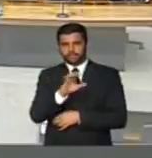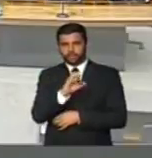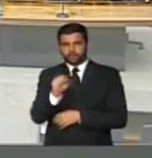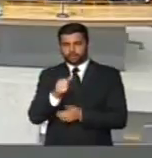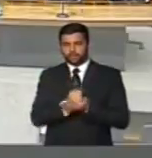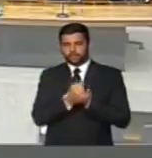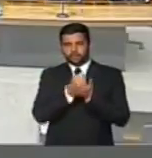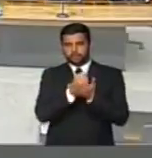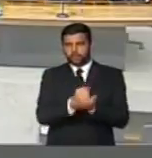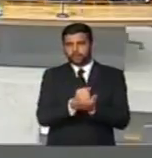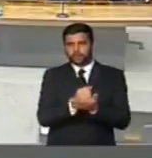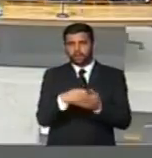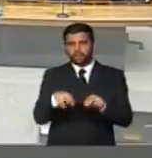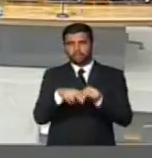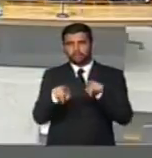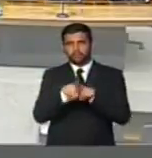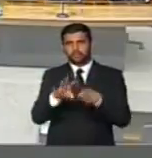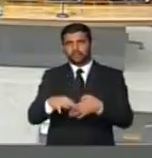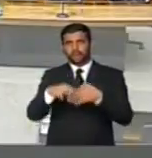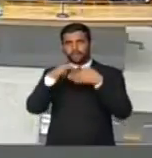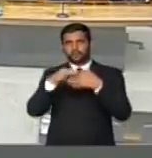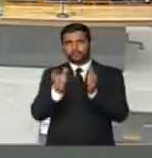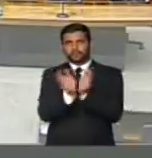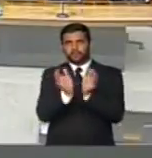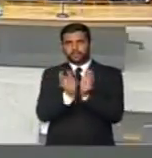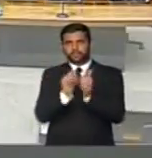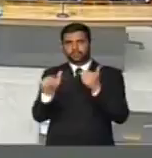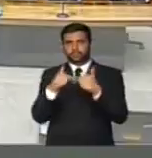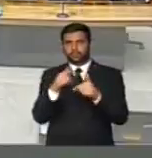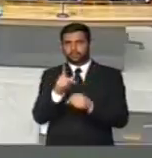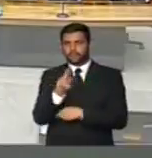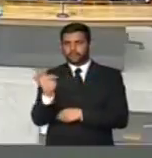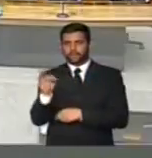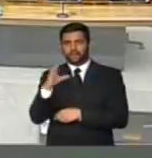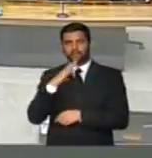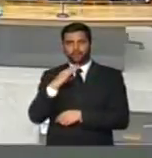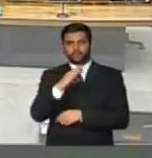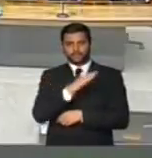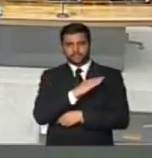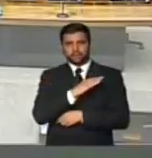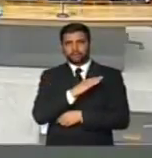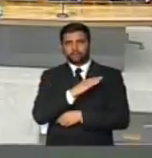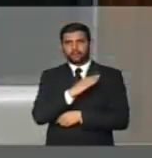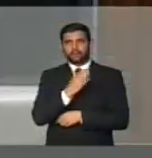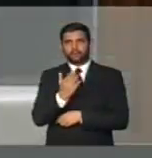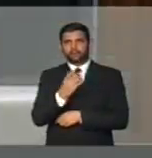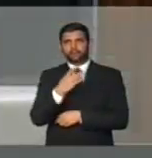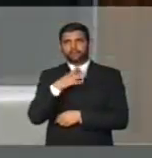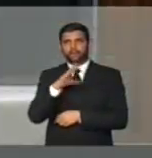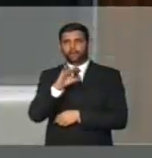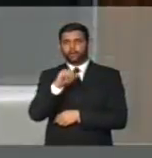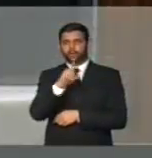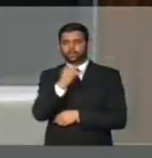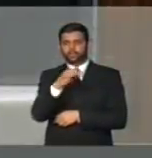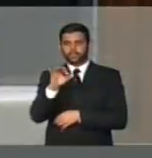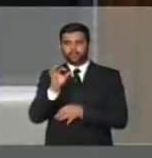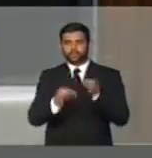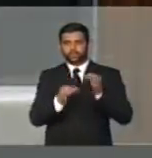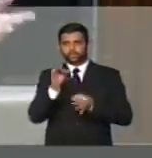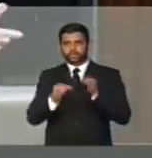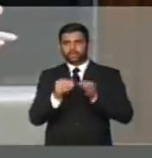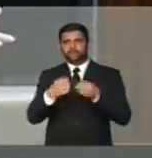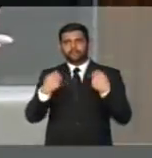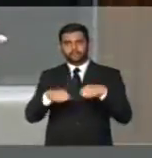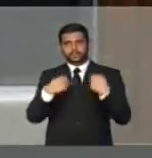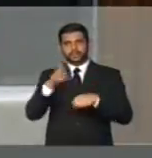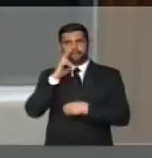grande contribuição, até porque, como líder do Partido dos Trabalhadores na Comissão de Constituição e Justiça, vou